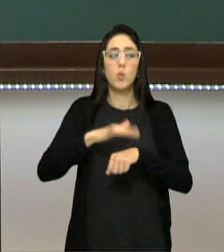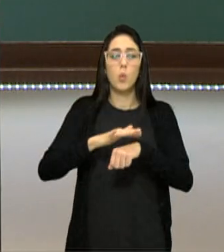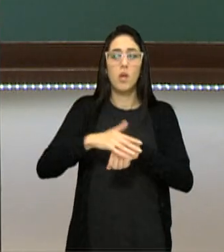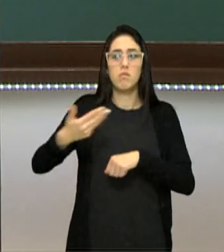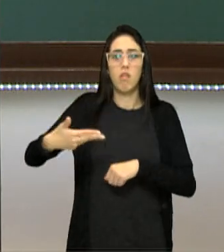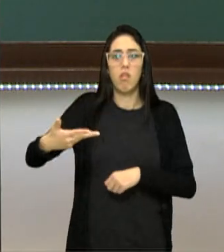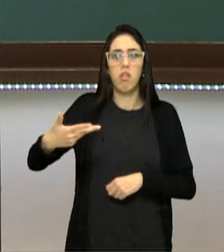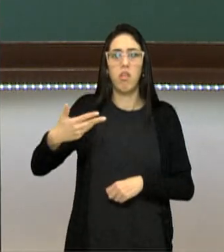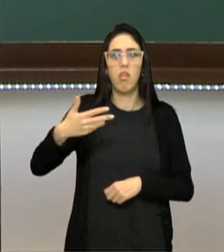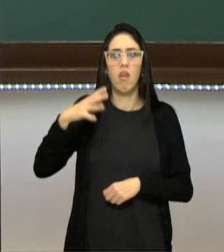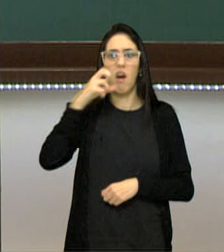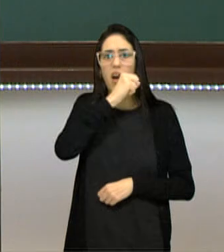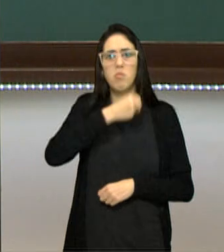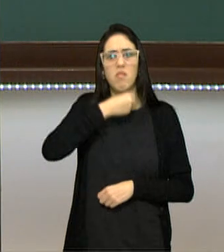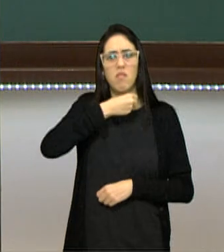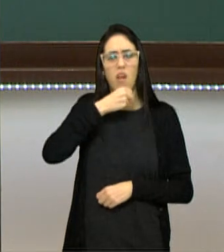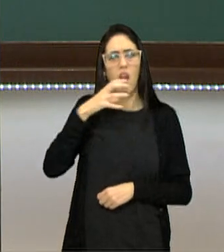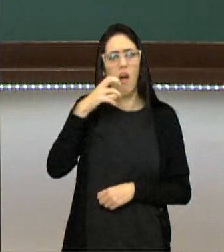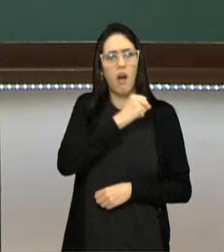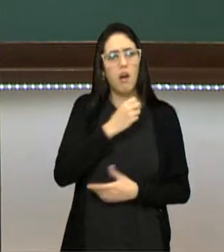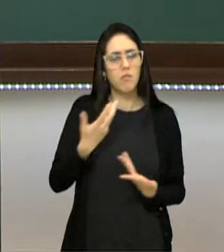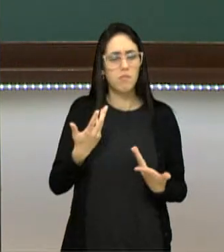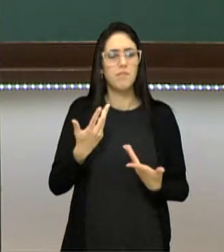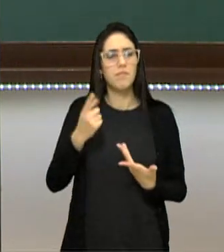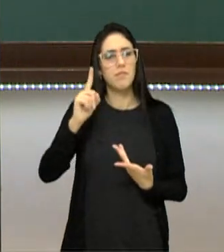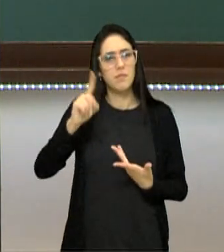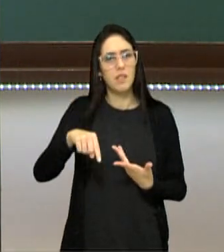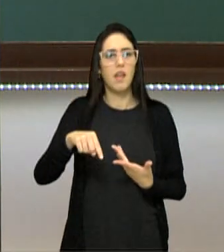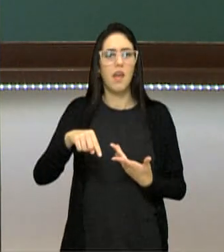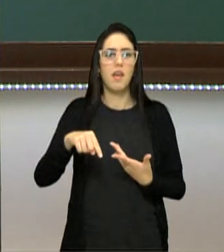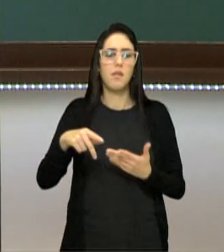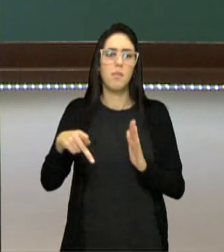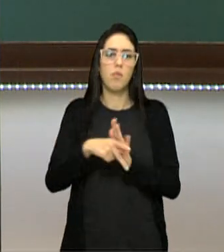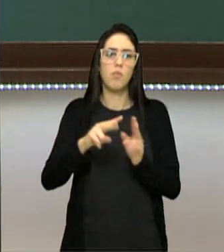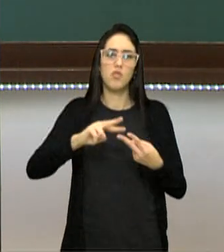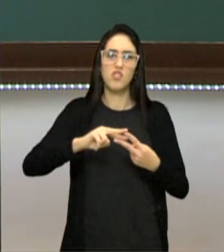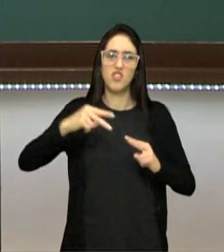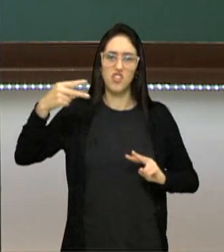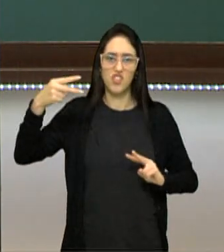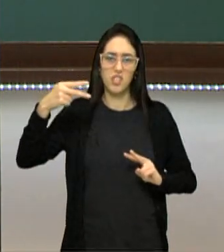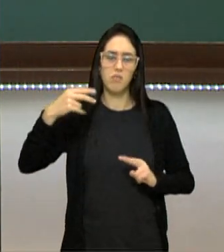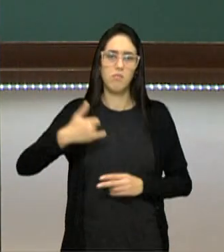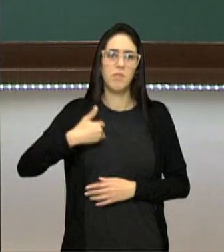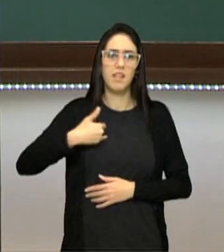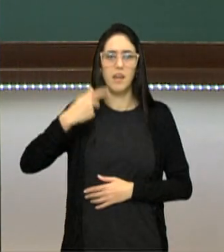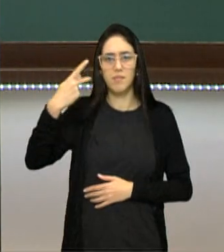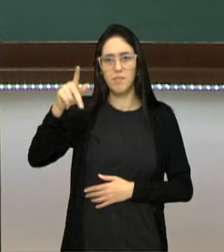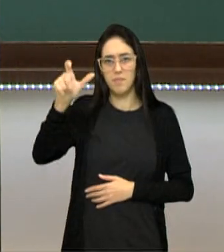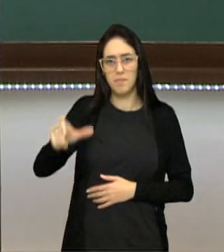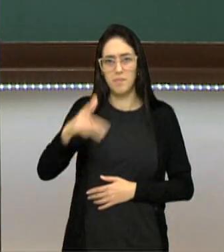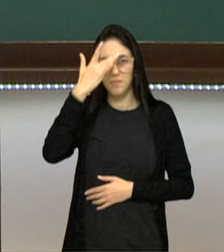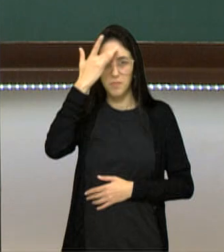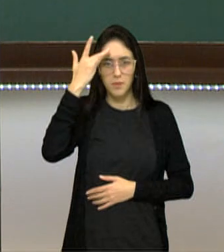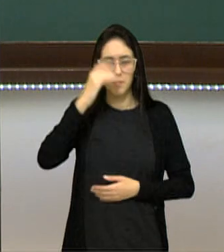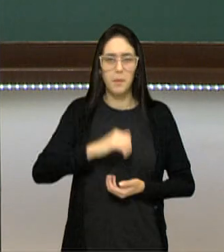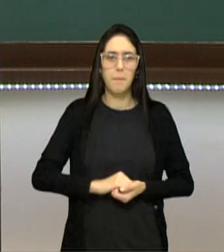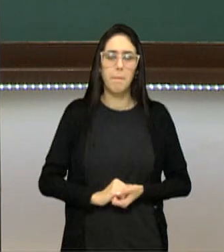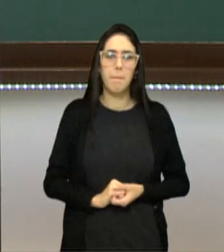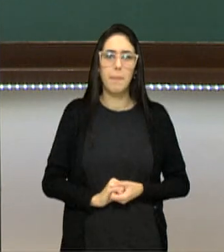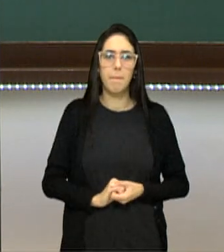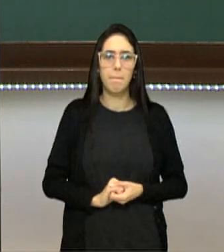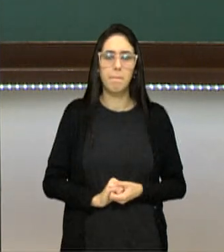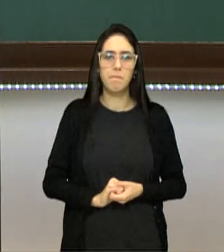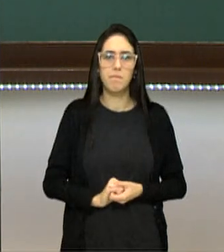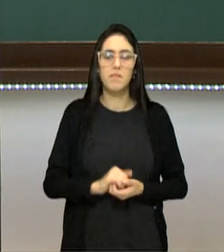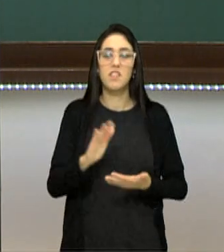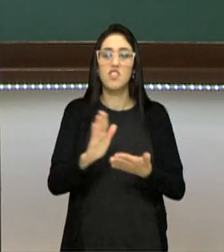esse envelhecimento relacionado ali à questão dos genes, seja com a idade biológica do indivíduo. A